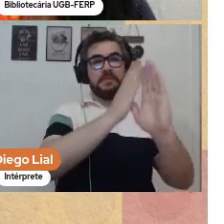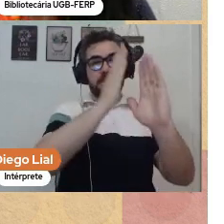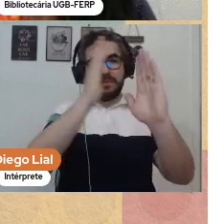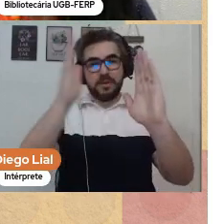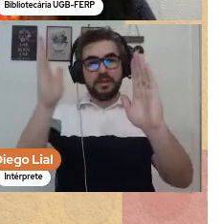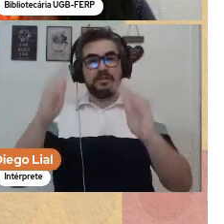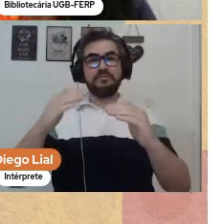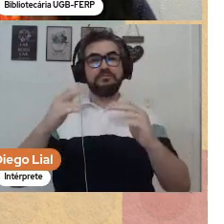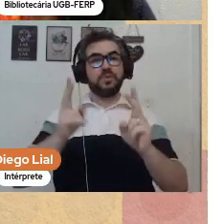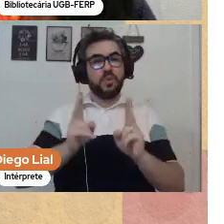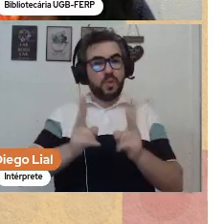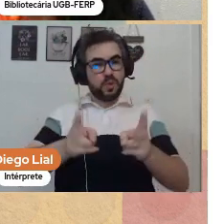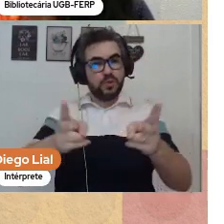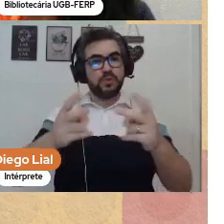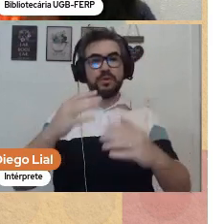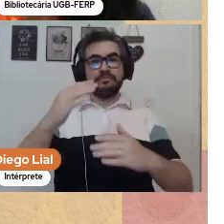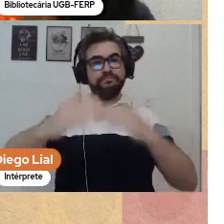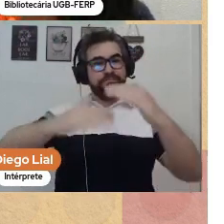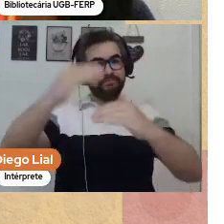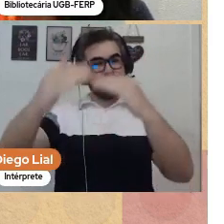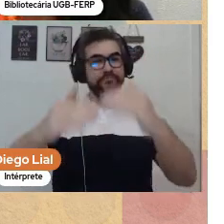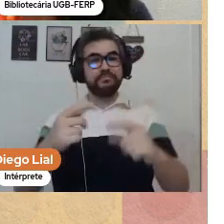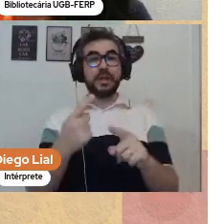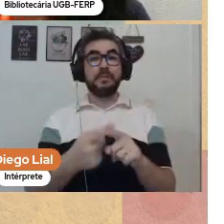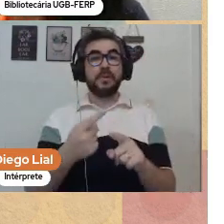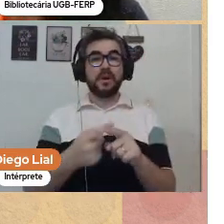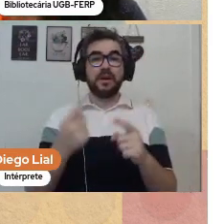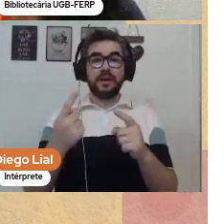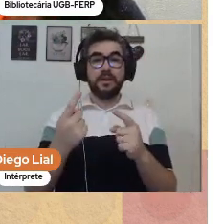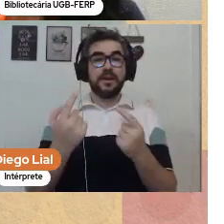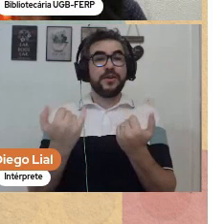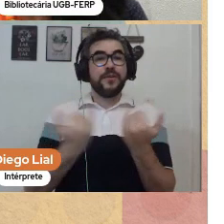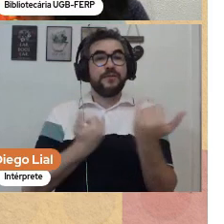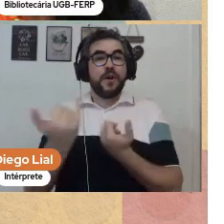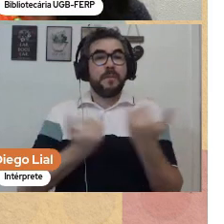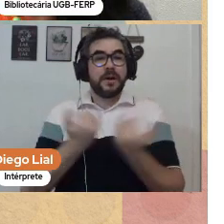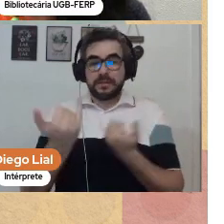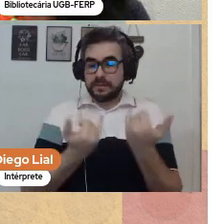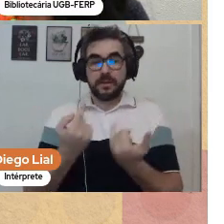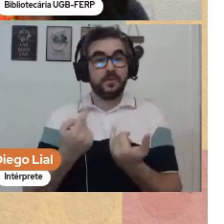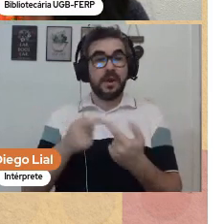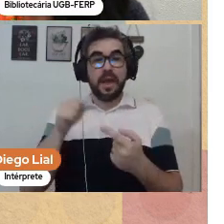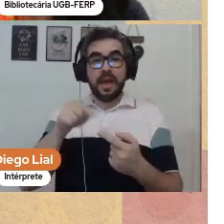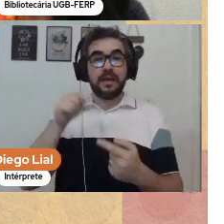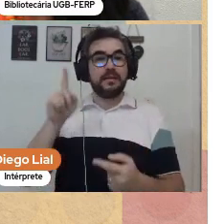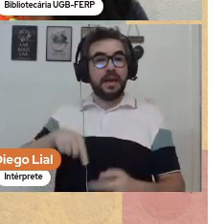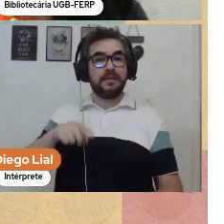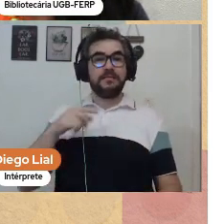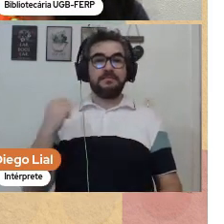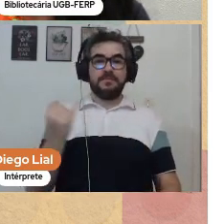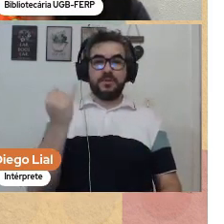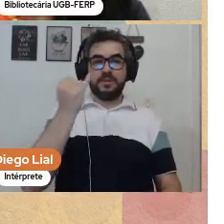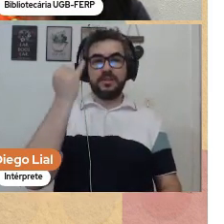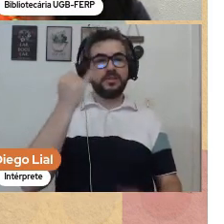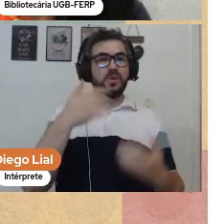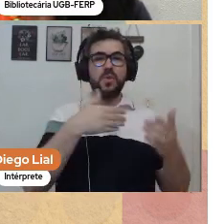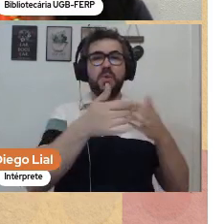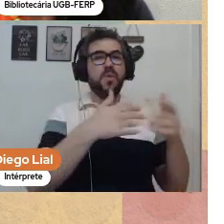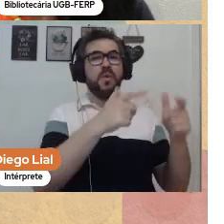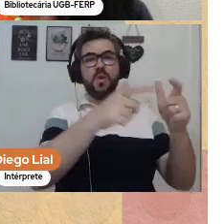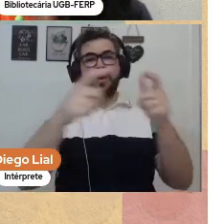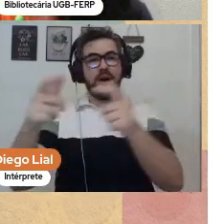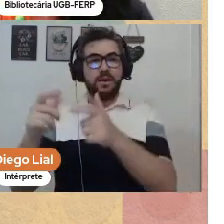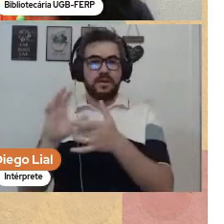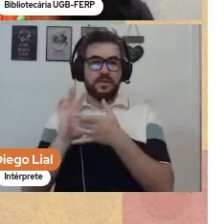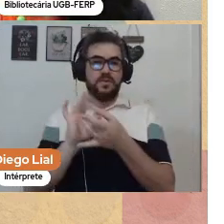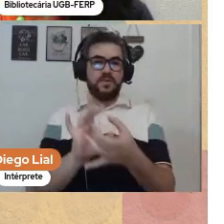a informação é necessária em todos os contextos que foram abordados, né? Então, sou muito grata de estar no evento com profissionais tão